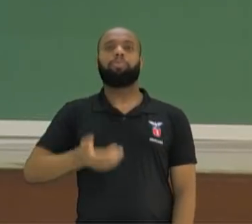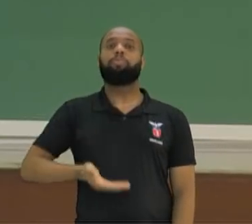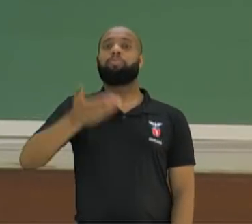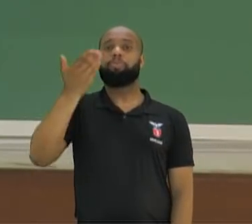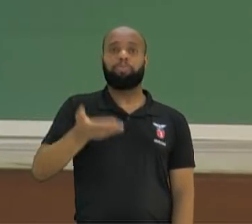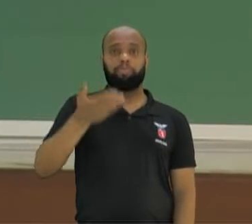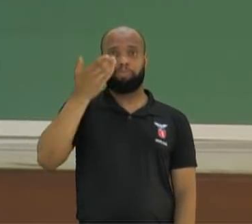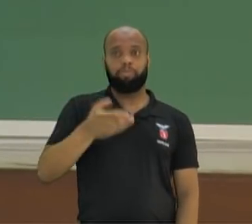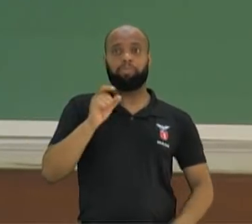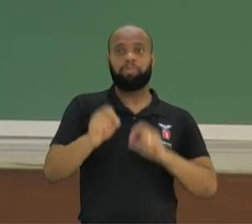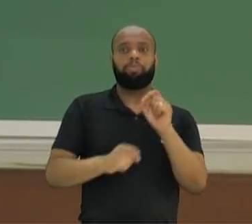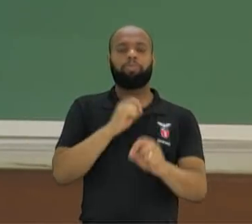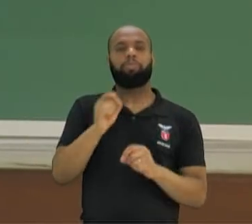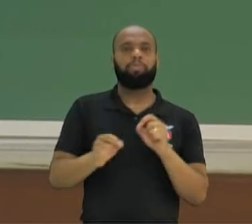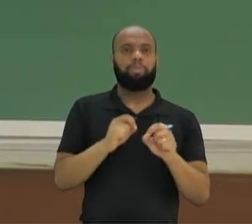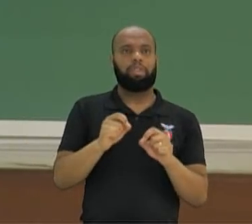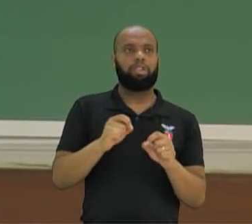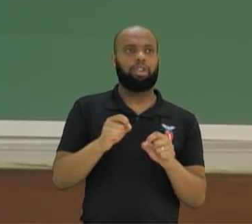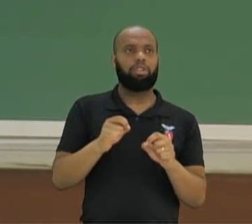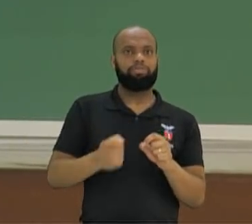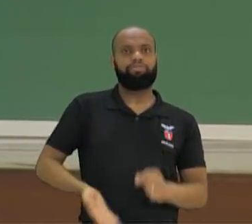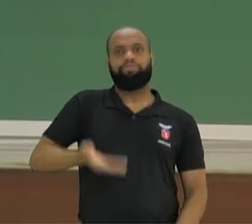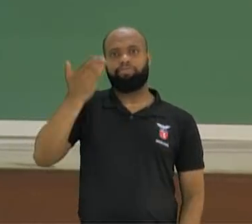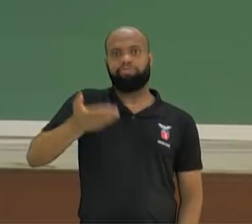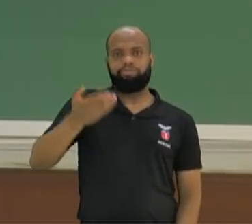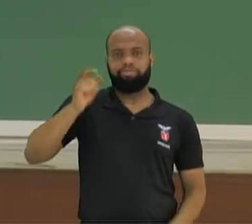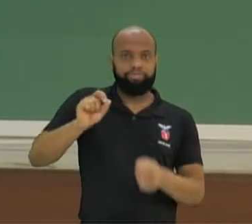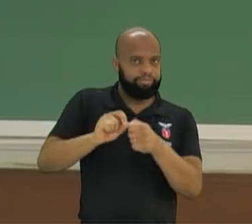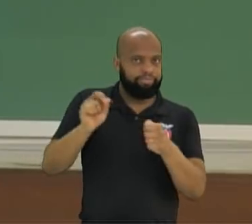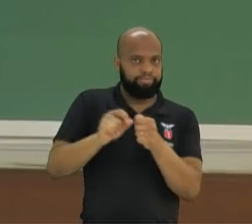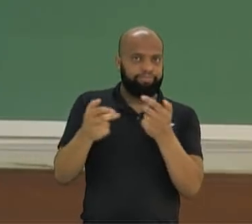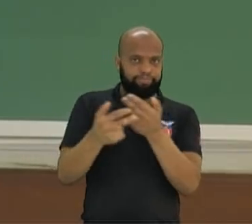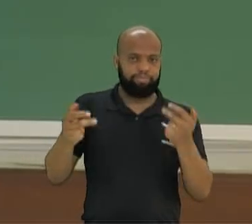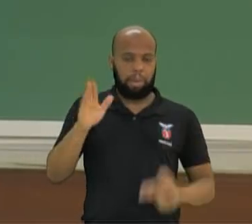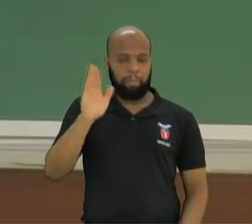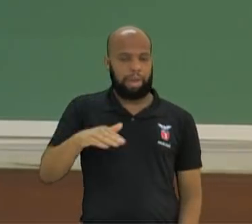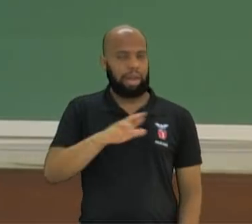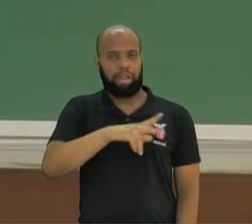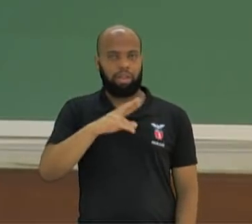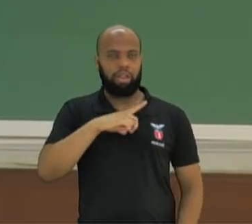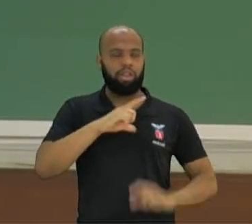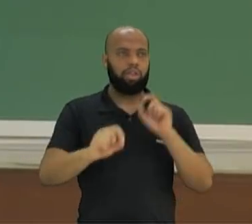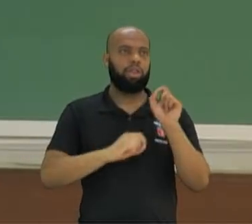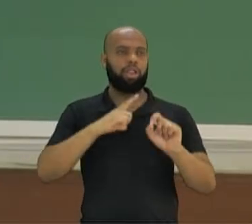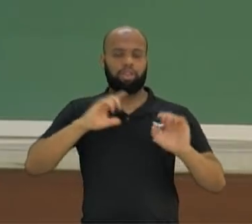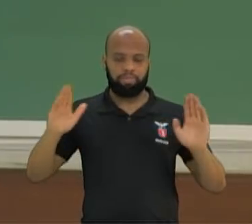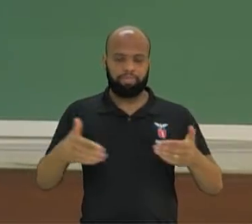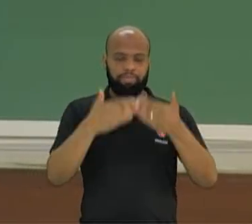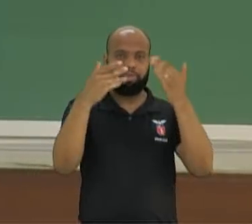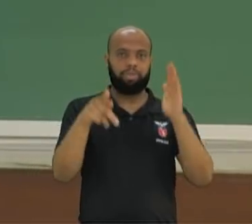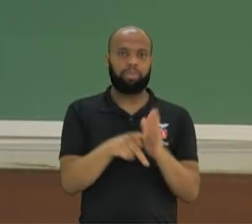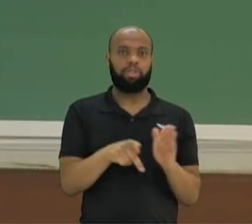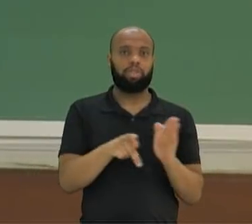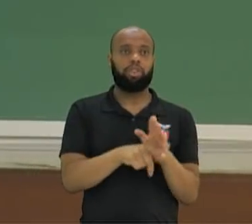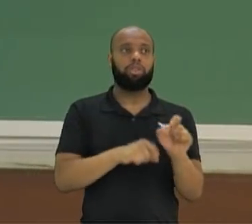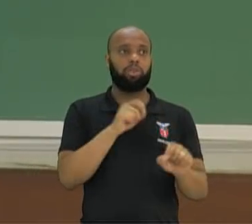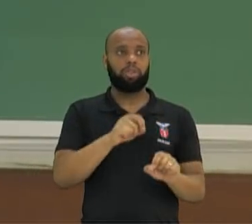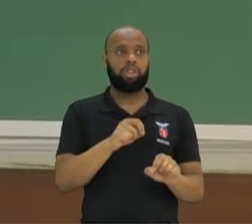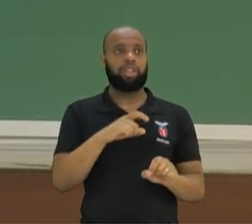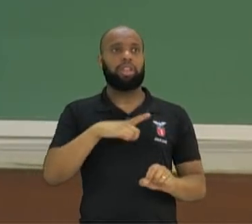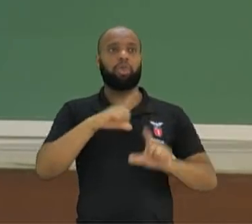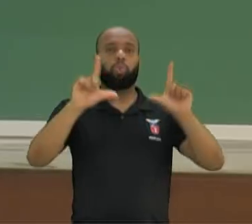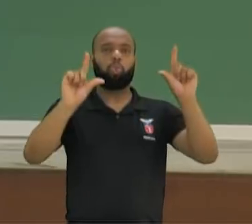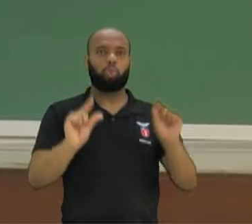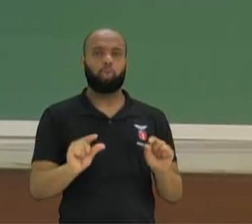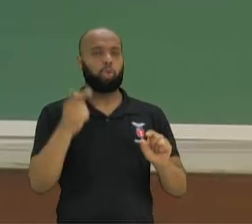né, não é barato produzir as coisas também, é compensado por essas menores barreiras para exportar. Repito,